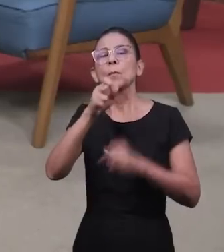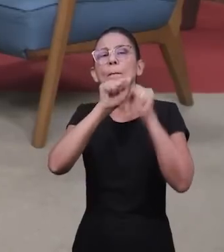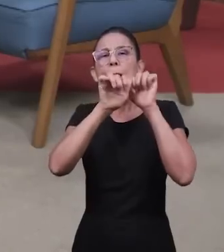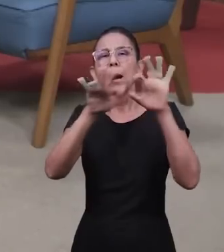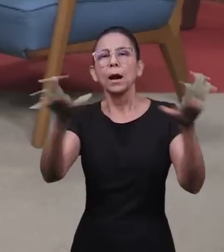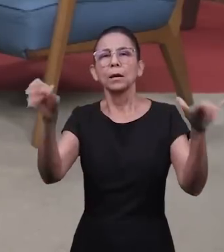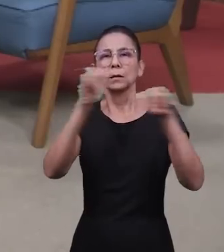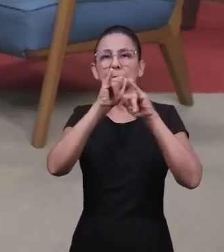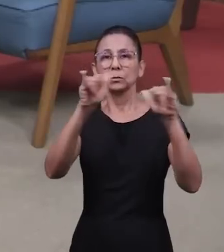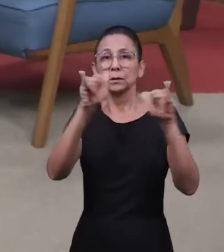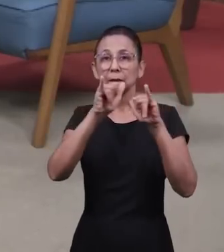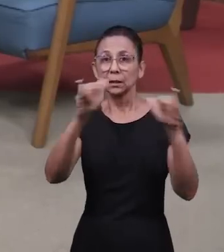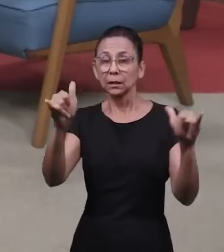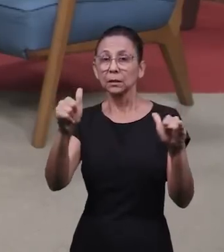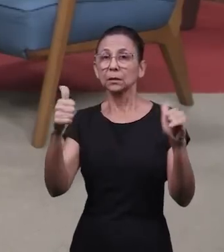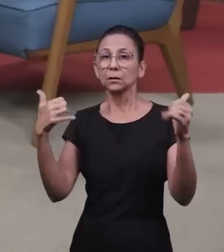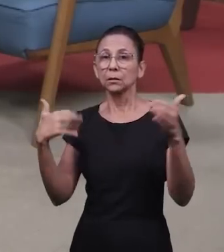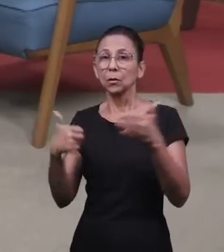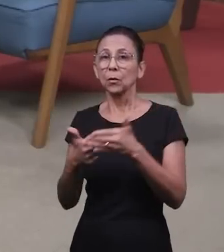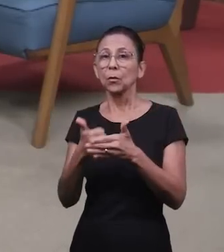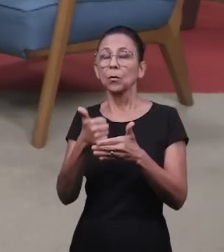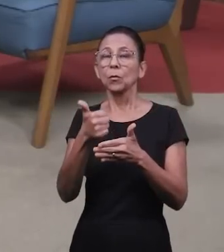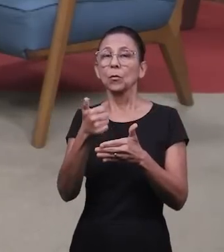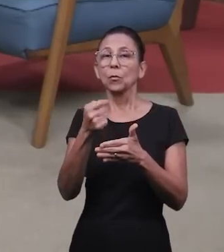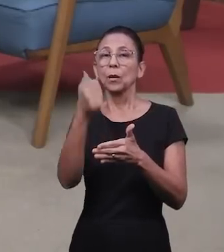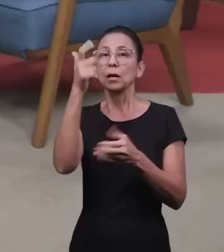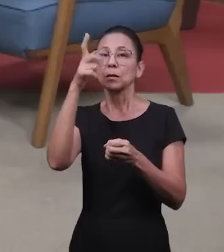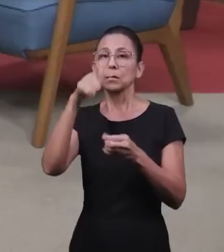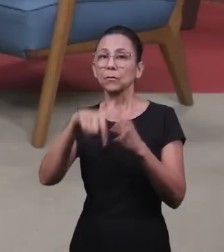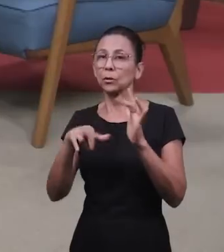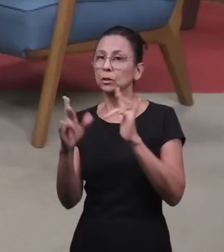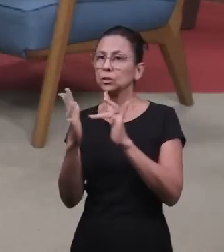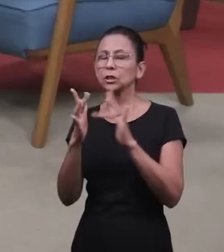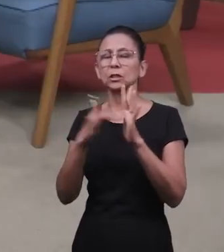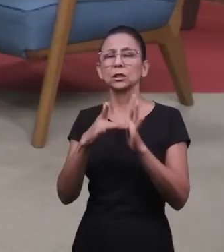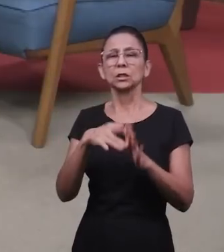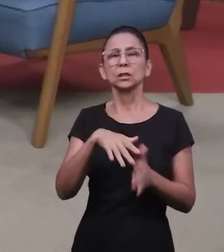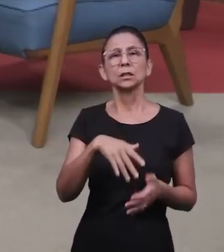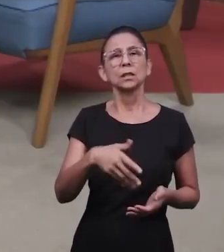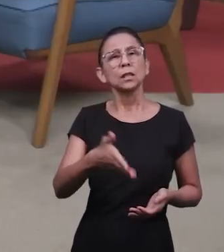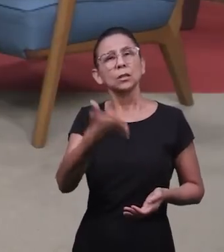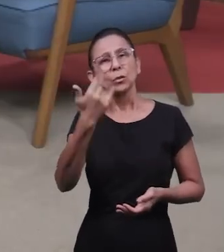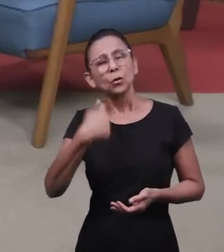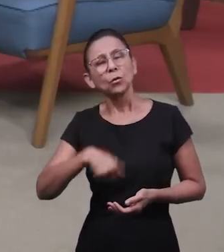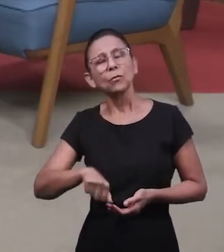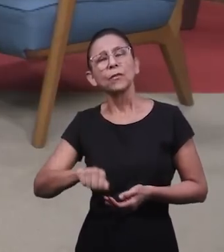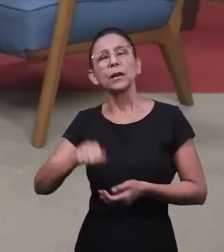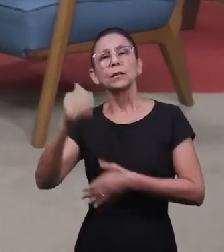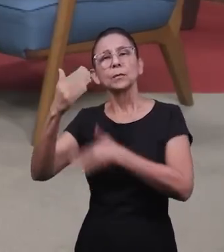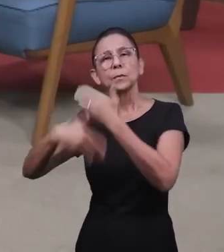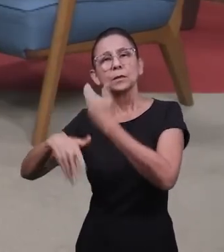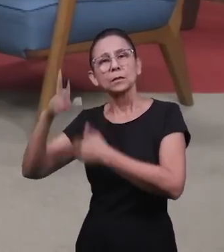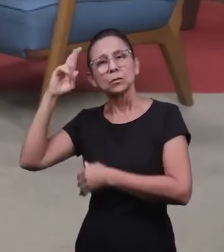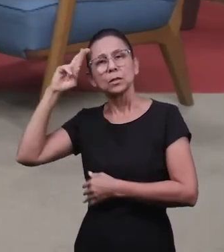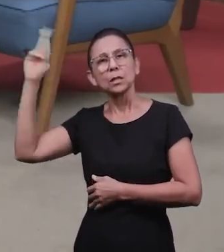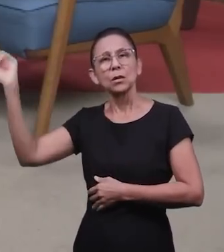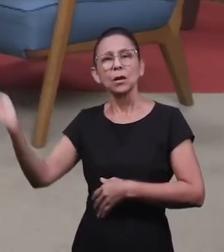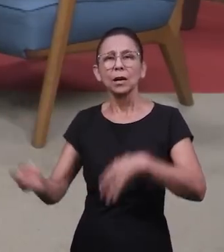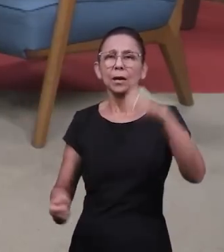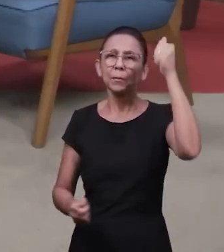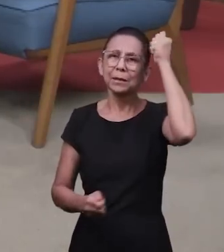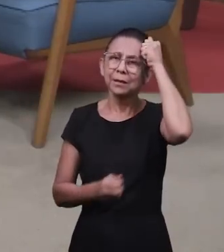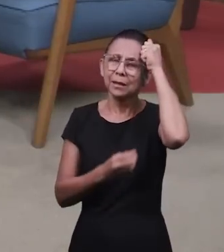está anunciando que Jesus está às portas, que tem uma salvação, arrependei-vos, é o momento de se